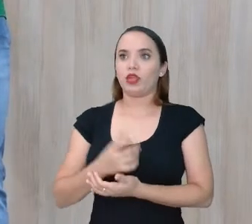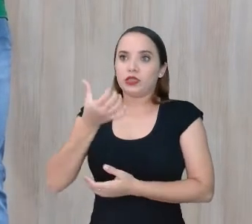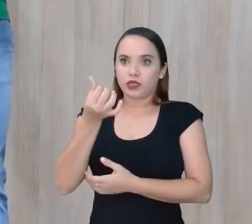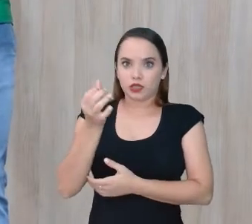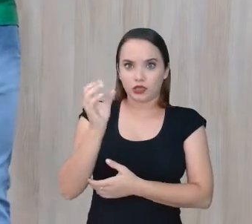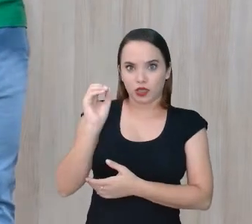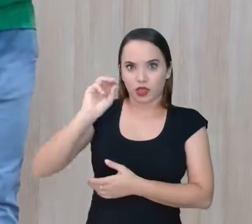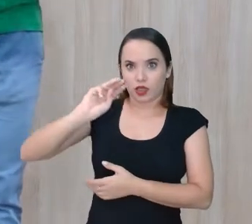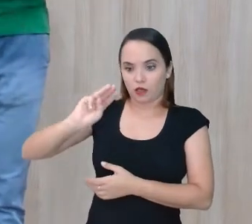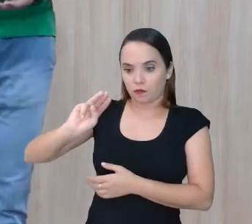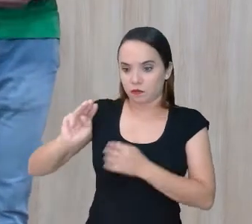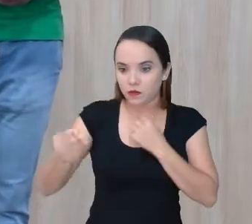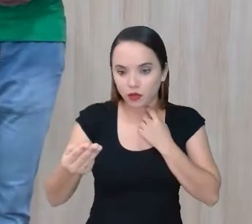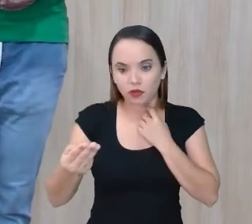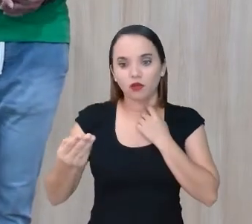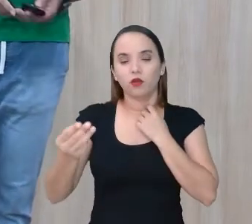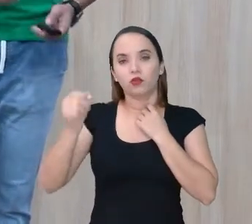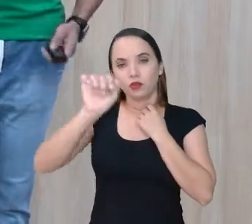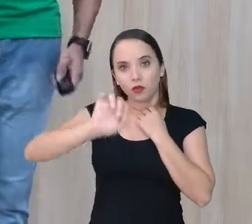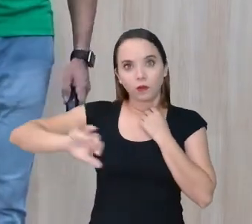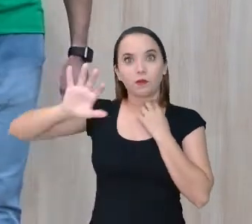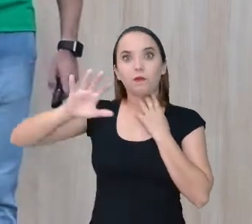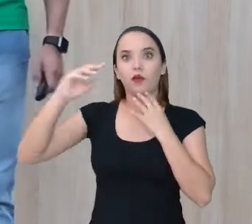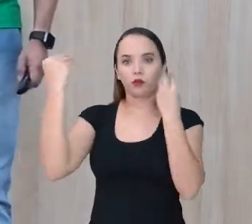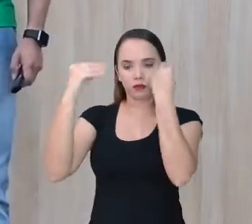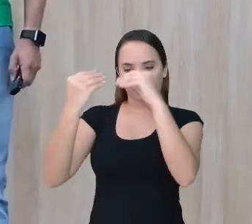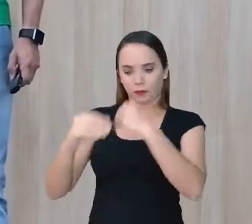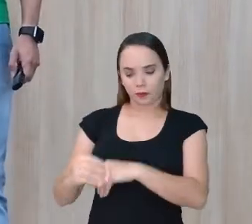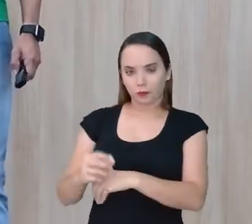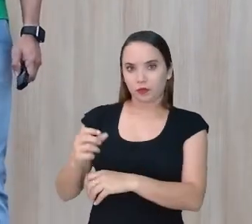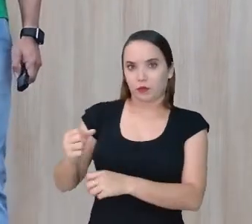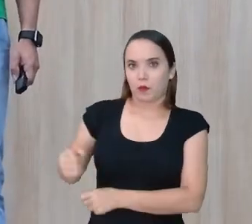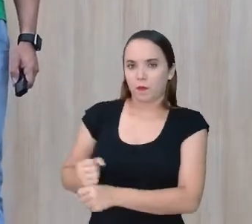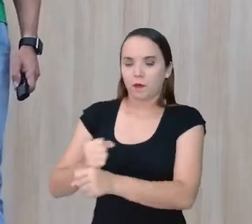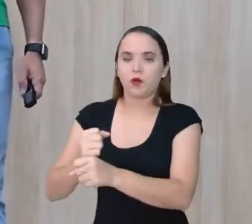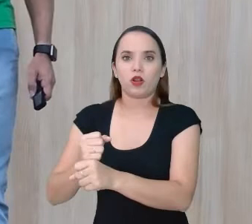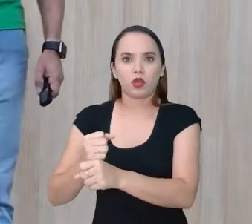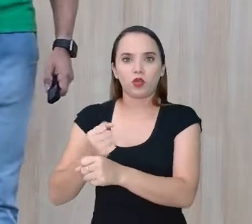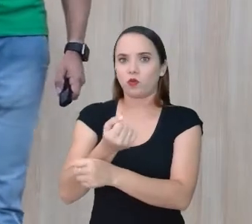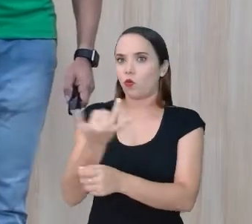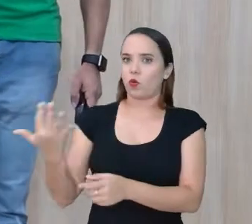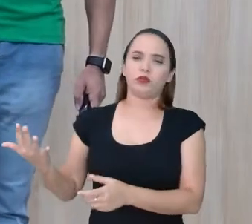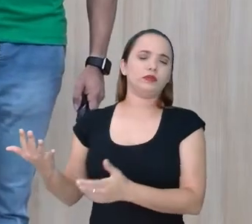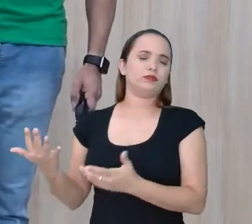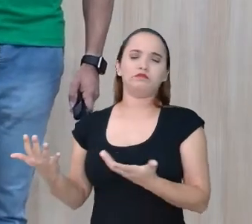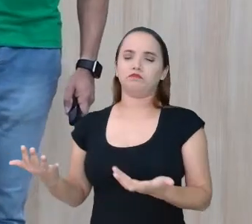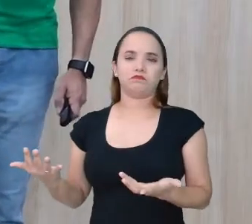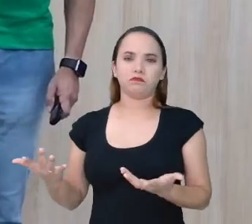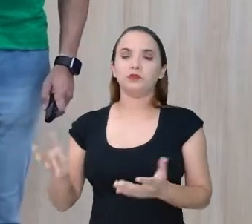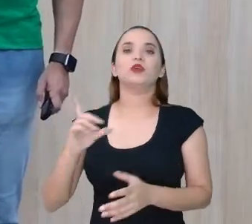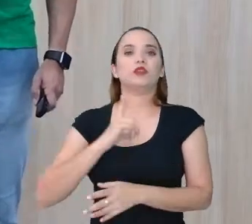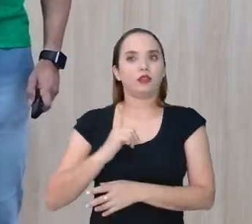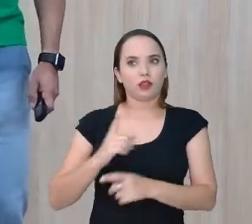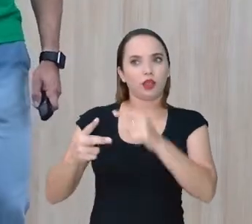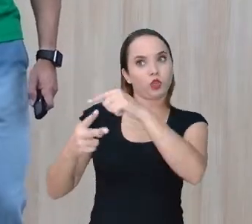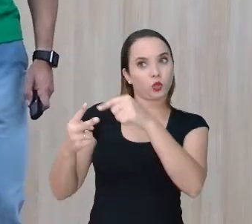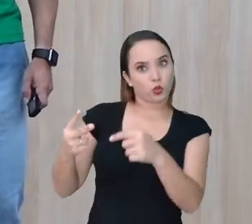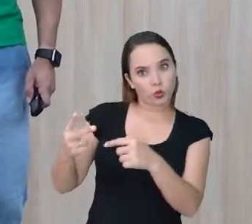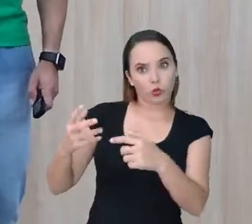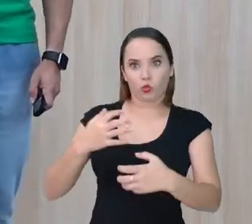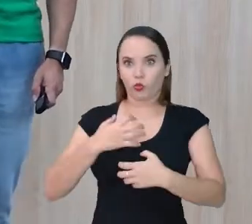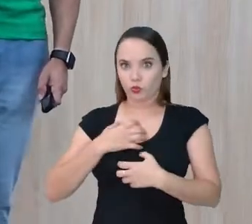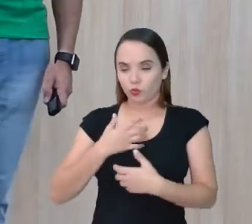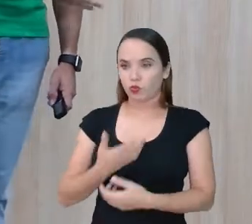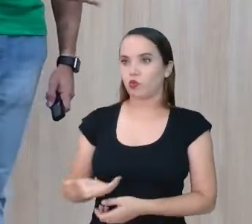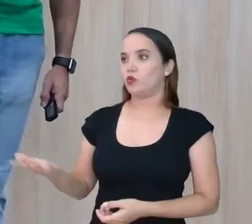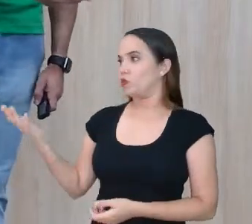dia. Quantas fotos elas são postadas aí por ano? Então, eu trouxe aqui duas situações para vocês em